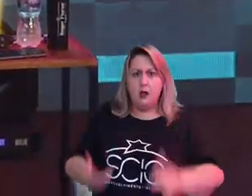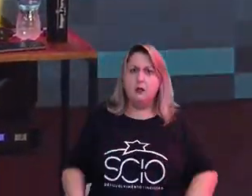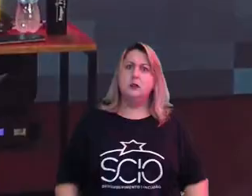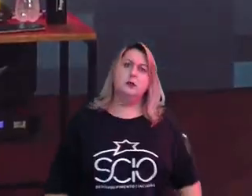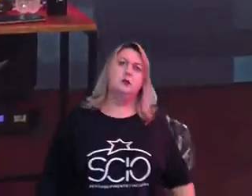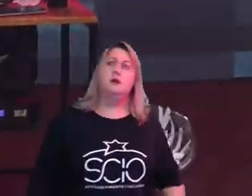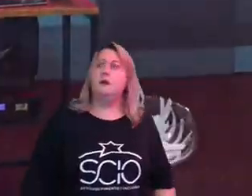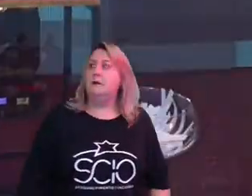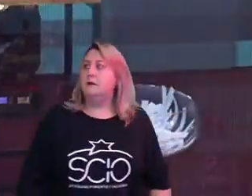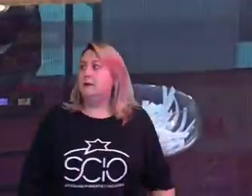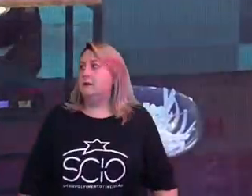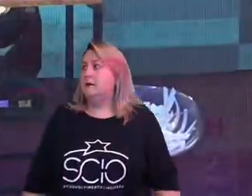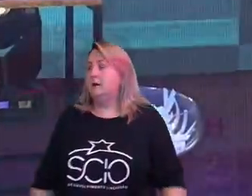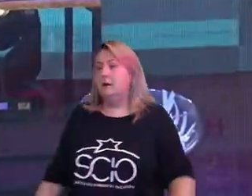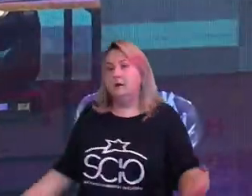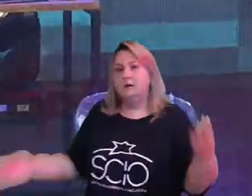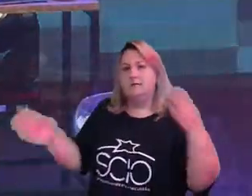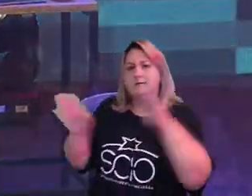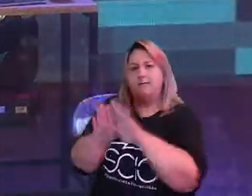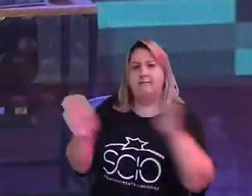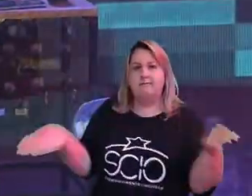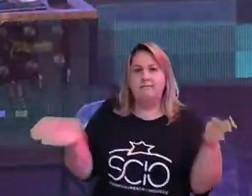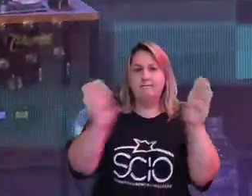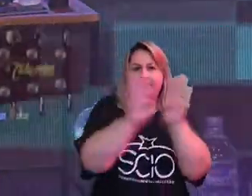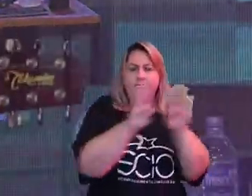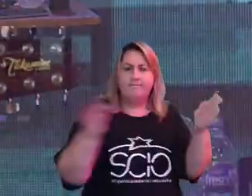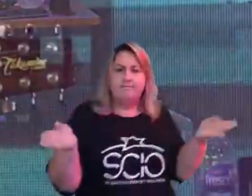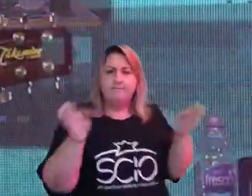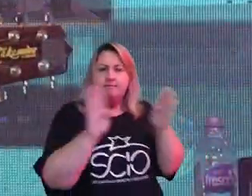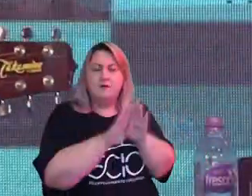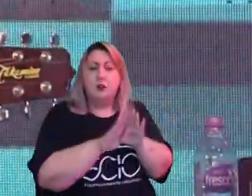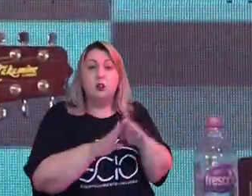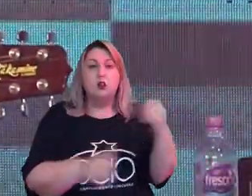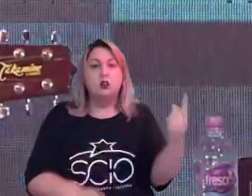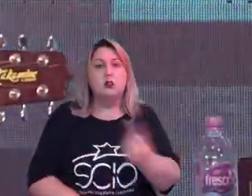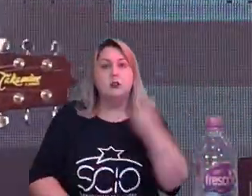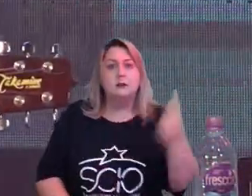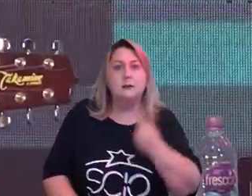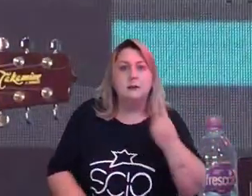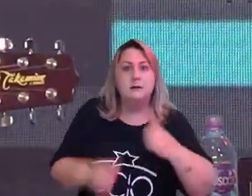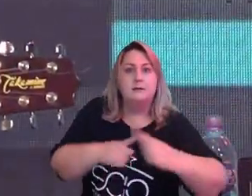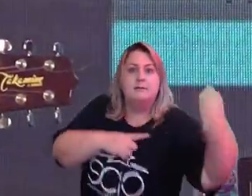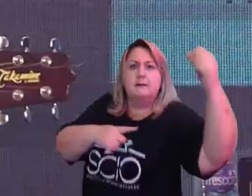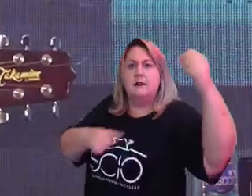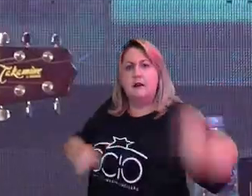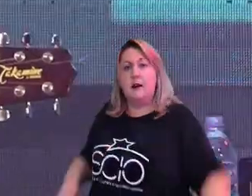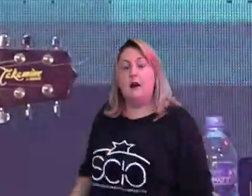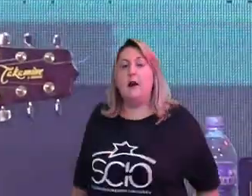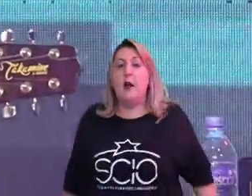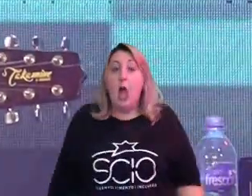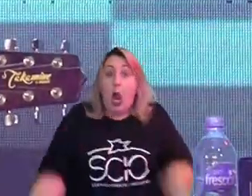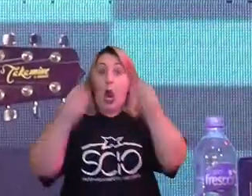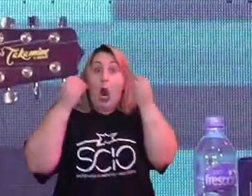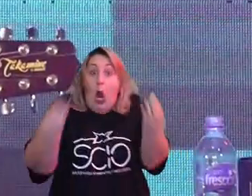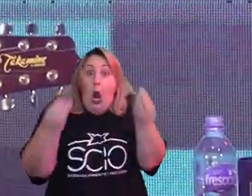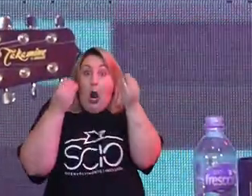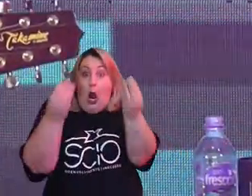foi embora. Fecharam-se as portas, sozinho de novo tive que sair.